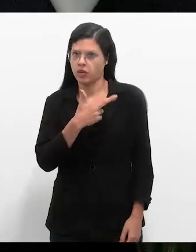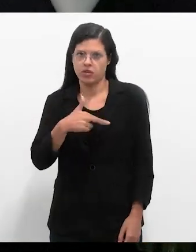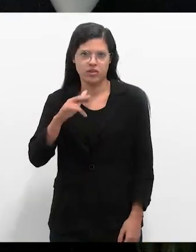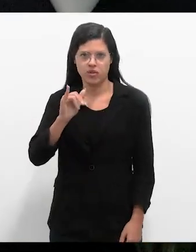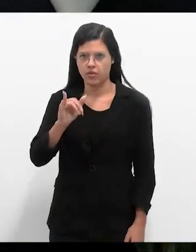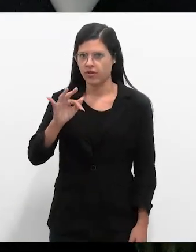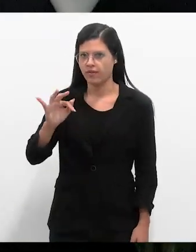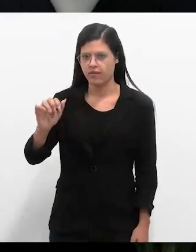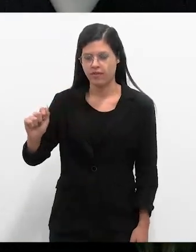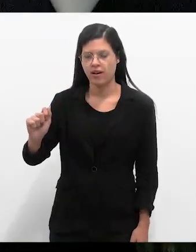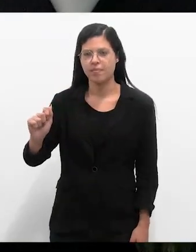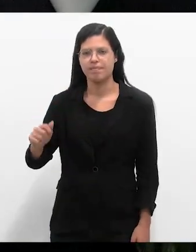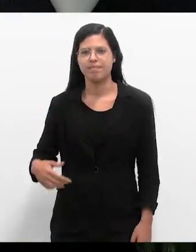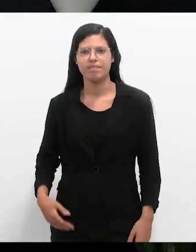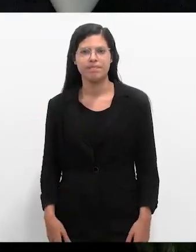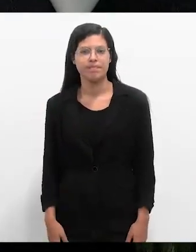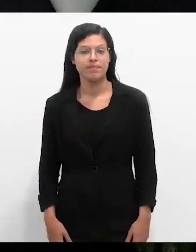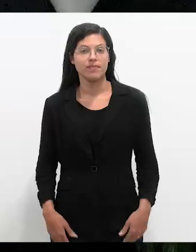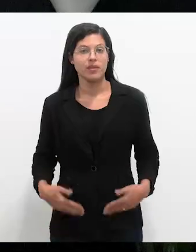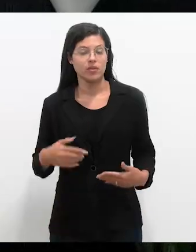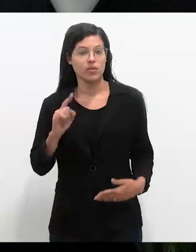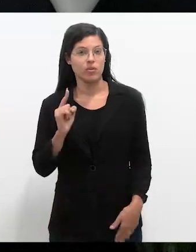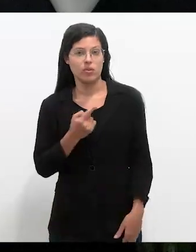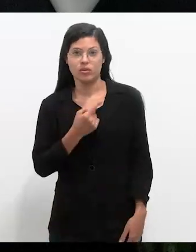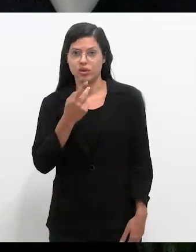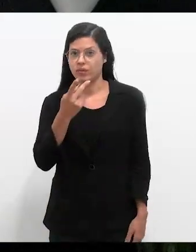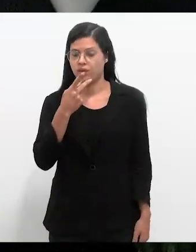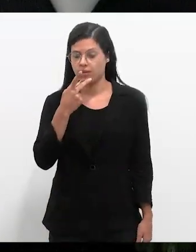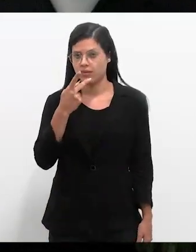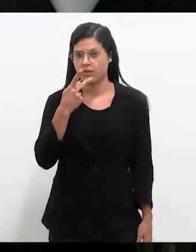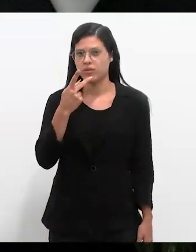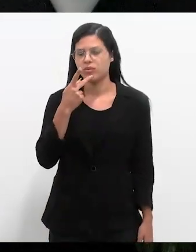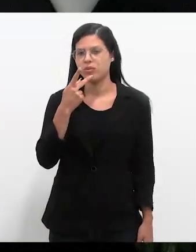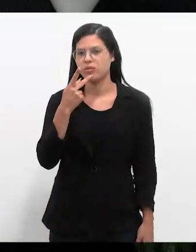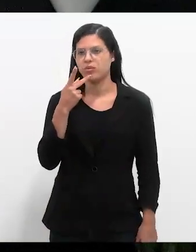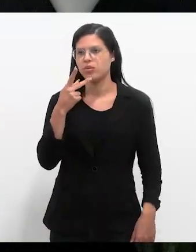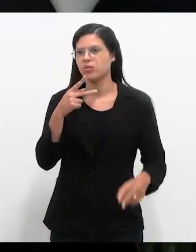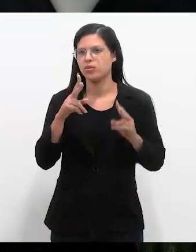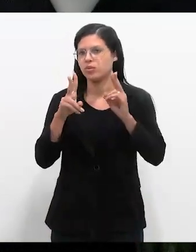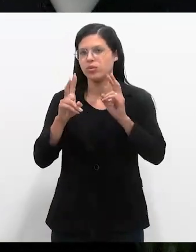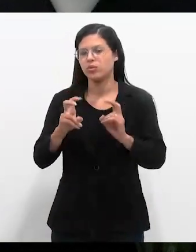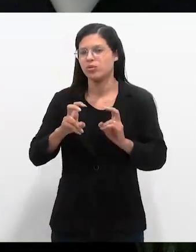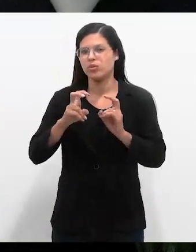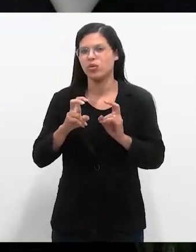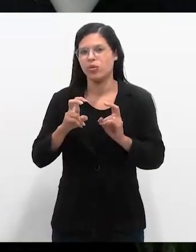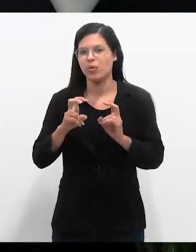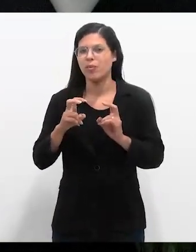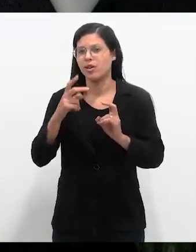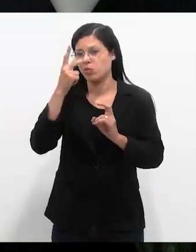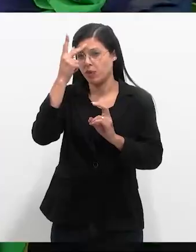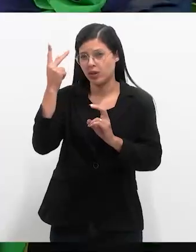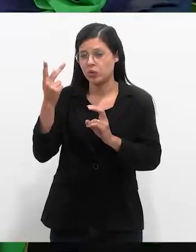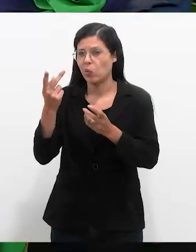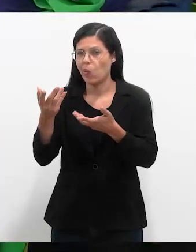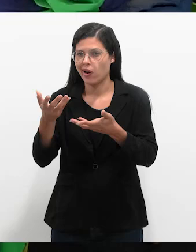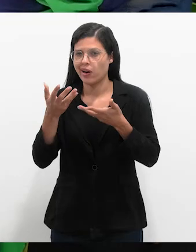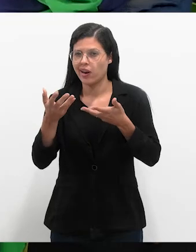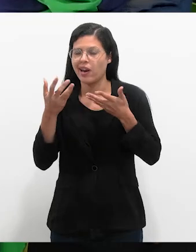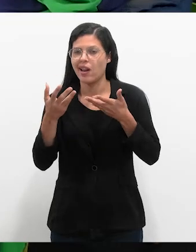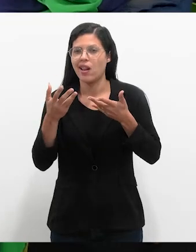Fábio, a gente estava falando sobre um pouco de febre das